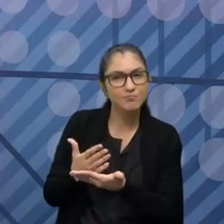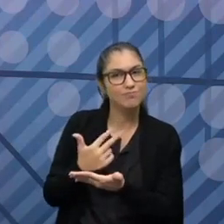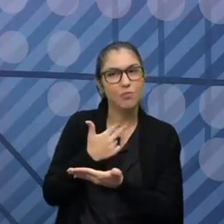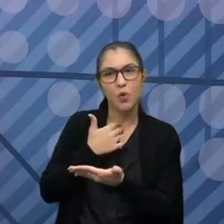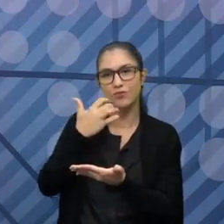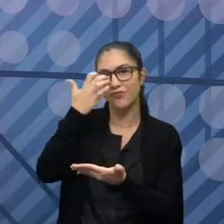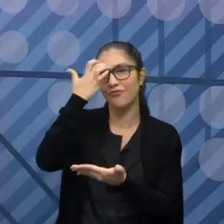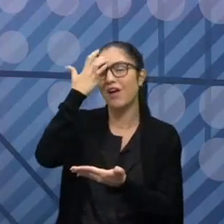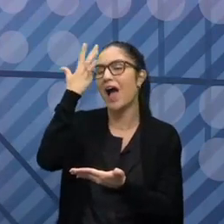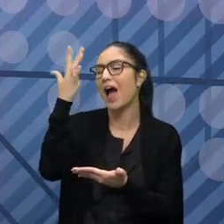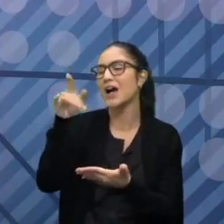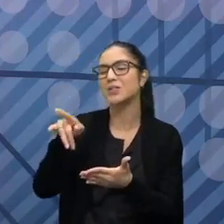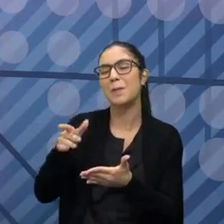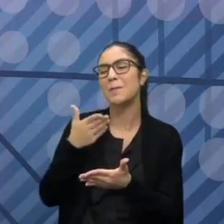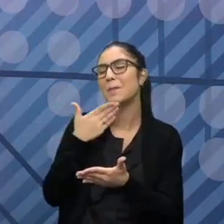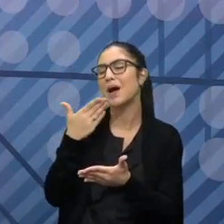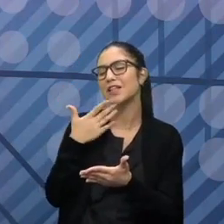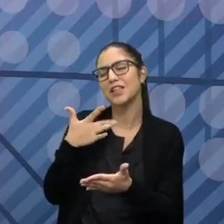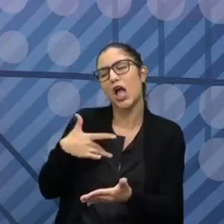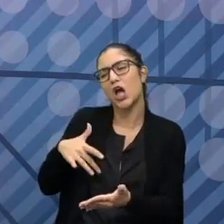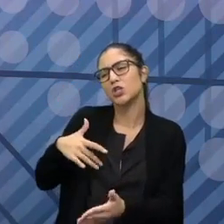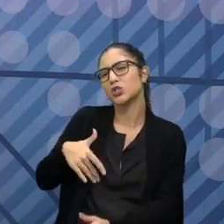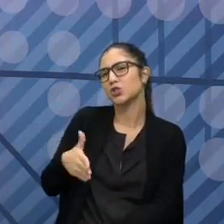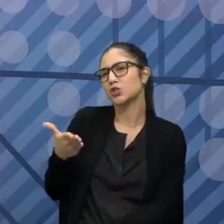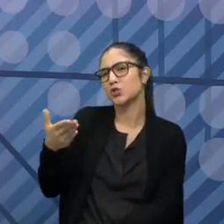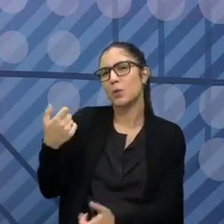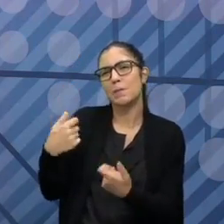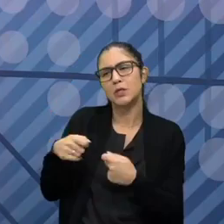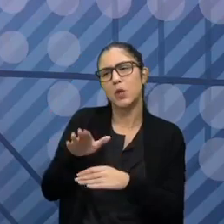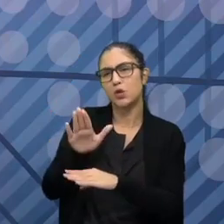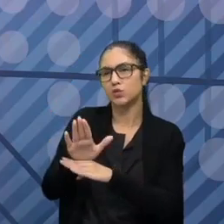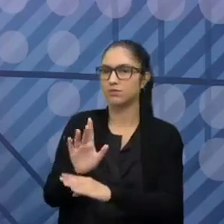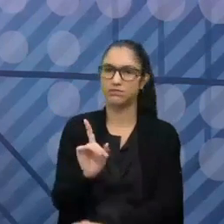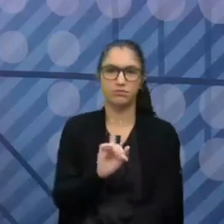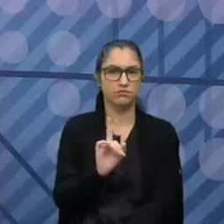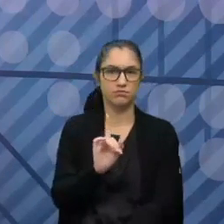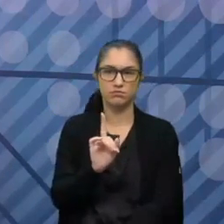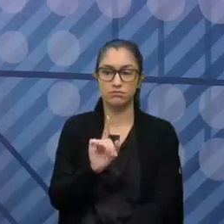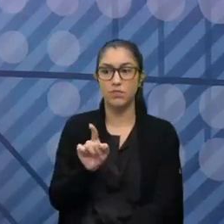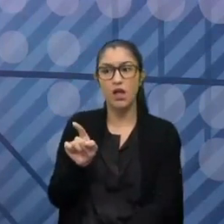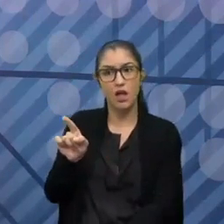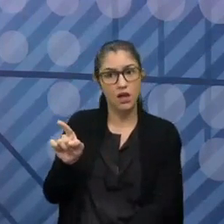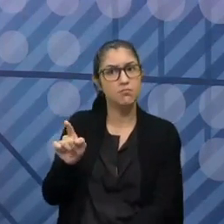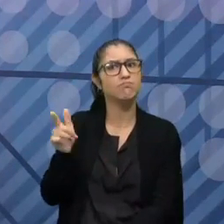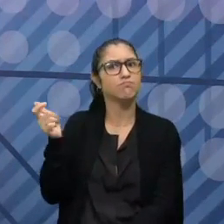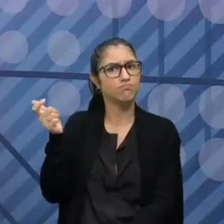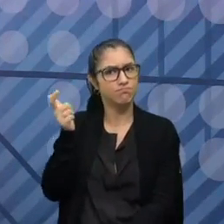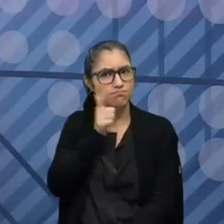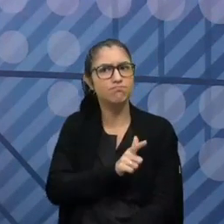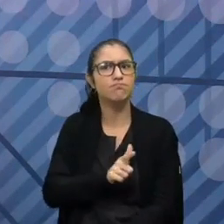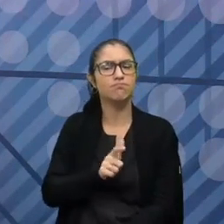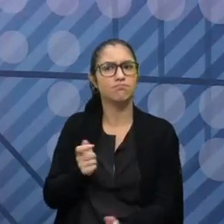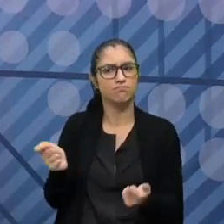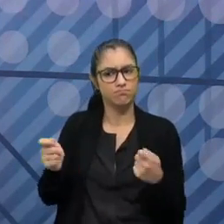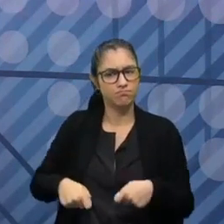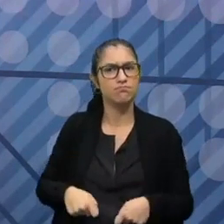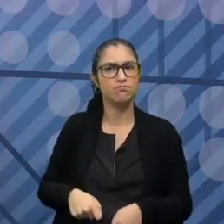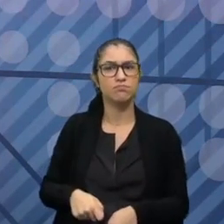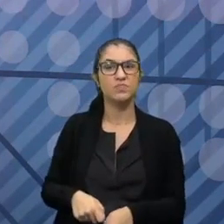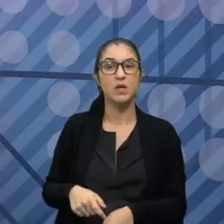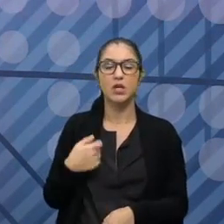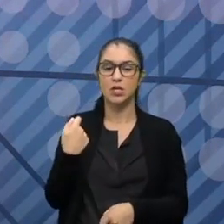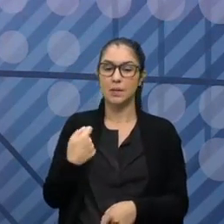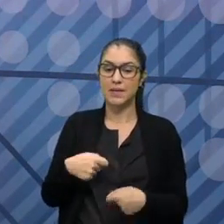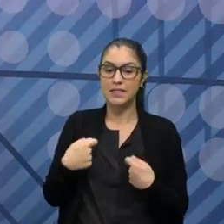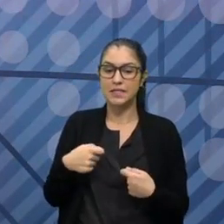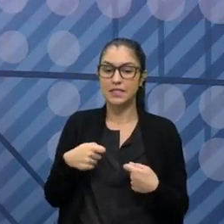facilitar, deixar tudo mais fácil. Coitadinho, eu tenho que dar uma ajuda. Não, ele é extremamente capaz. né? Nós precisamos escolher